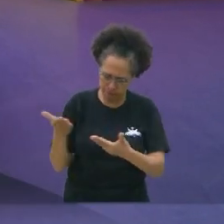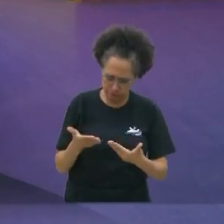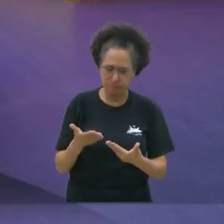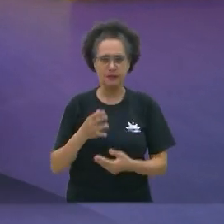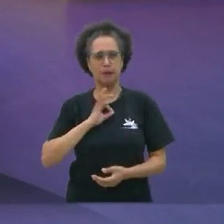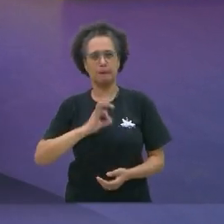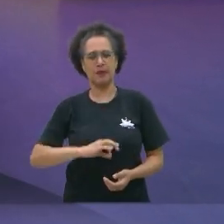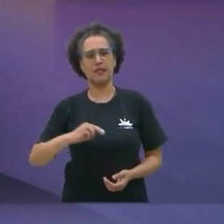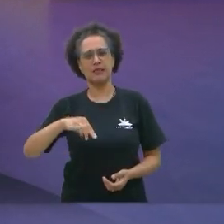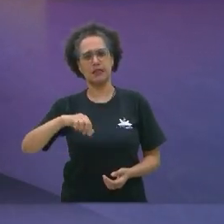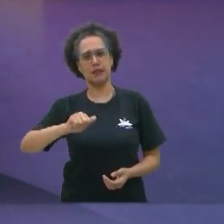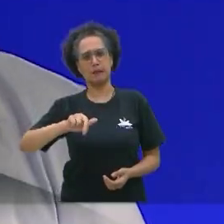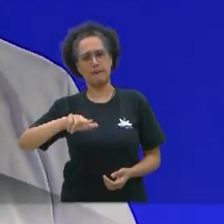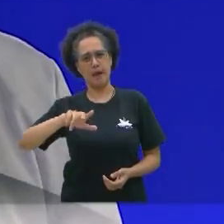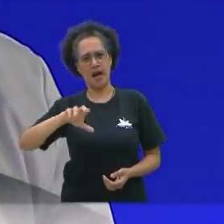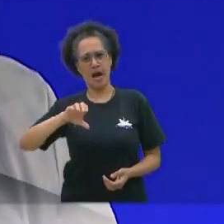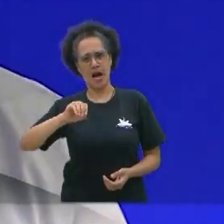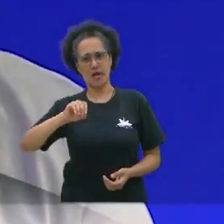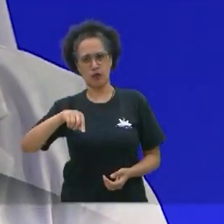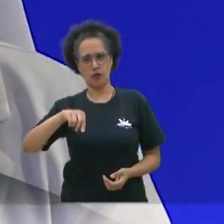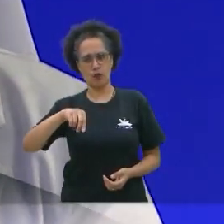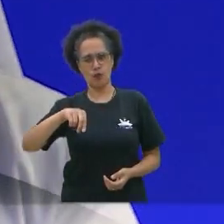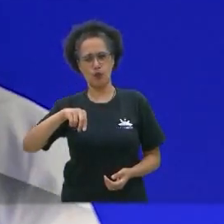Vamos acolhê-los com a salva de palmas.